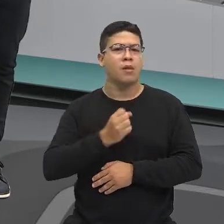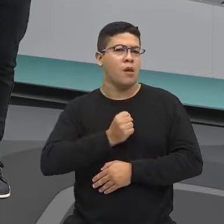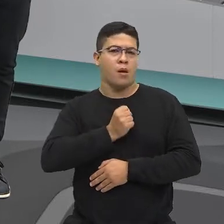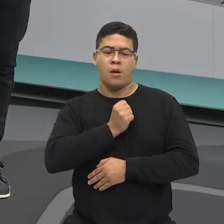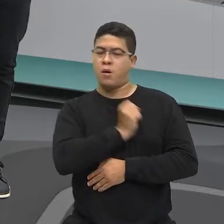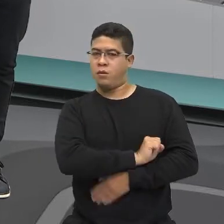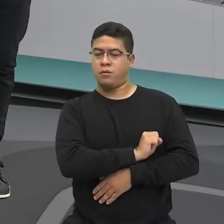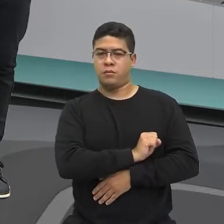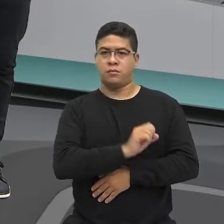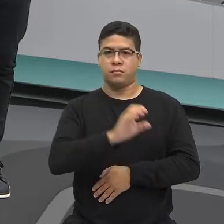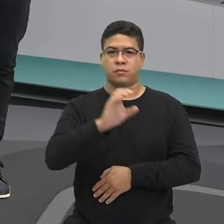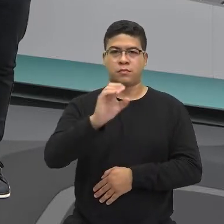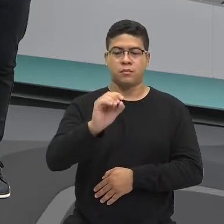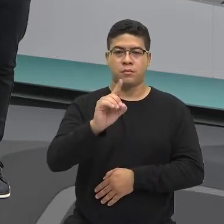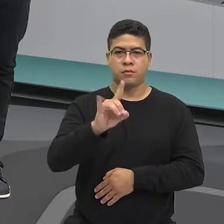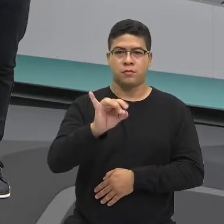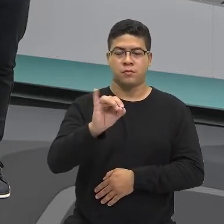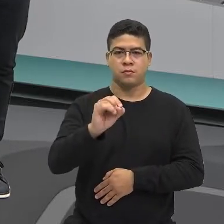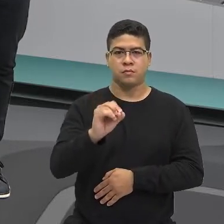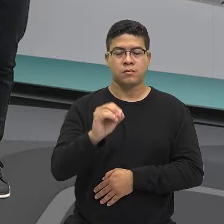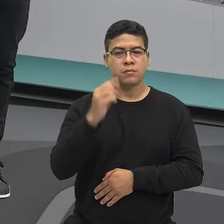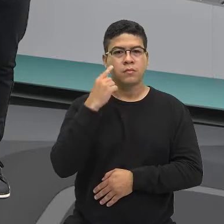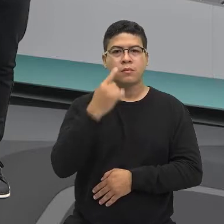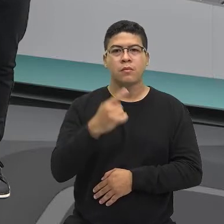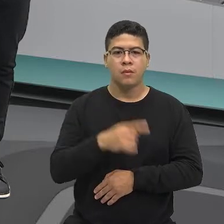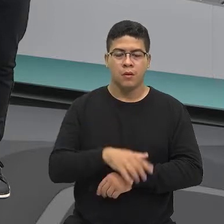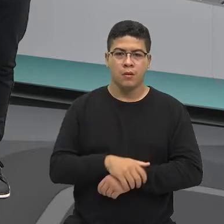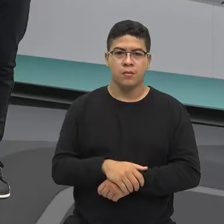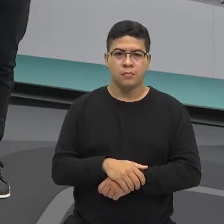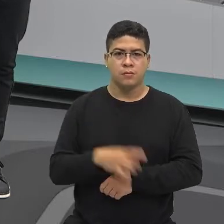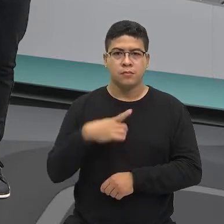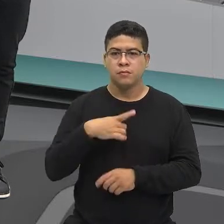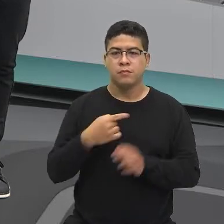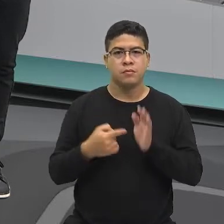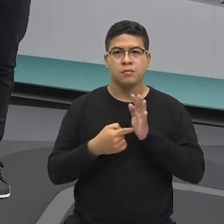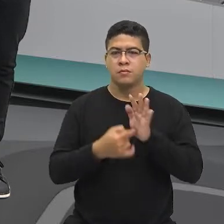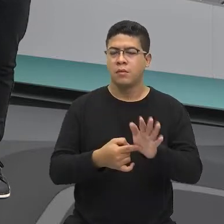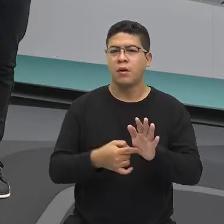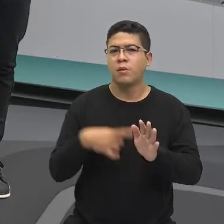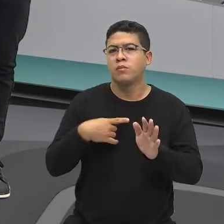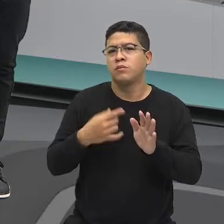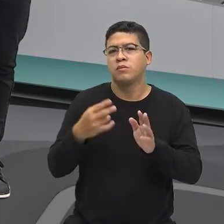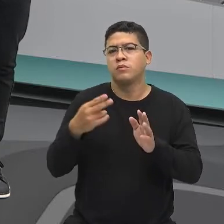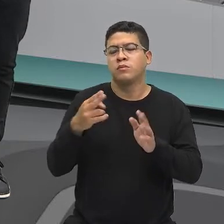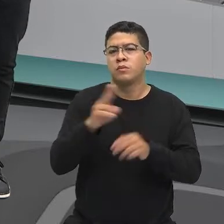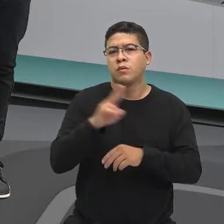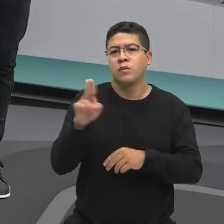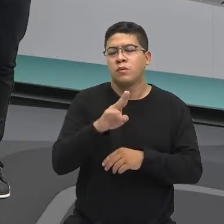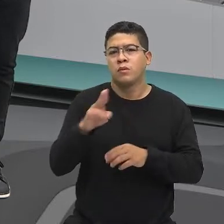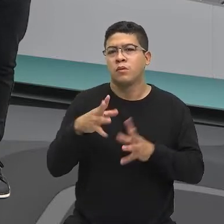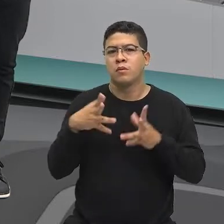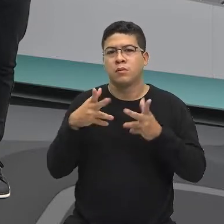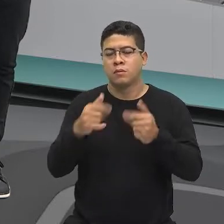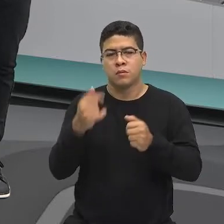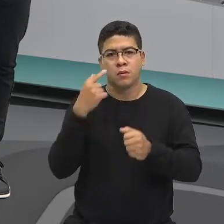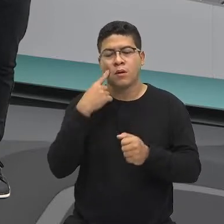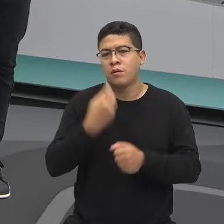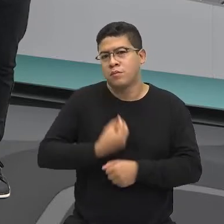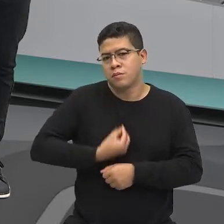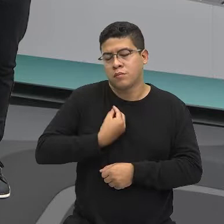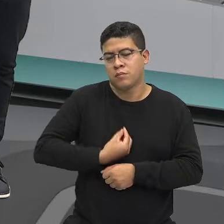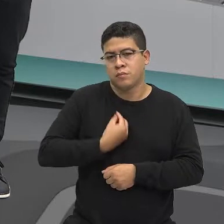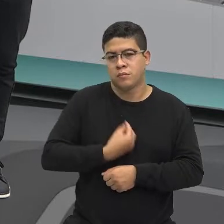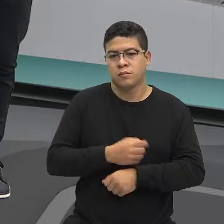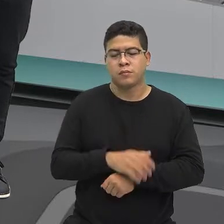Então, o substantivo ele vai indicar o nome das coisas. Coisas que existem ou que não existem fisicamente, que você pode